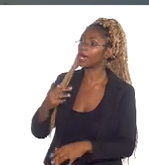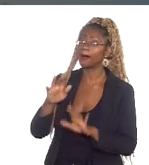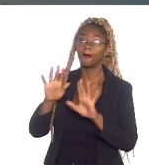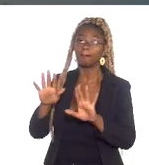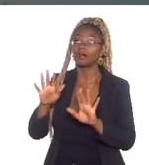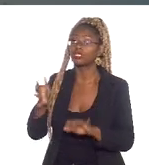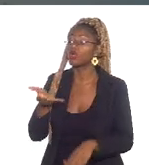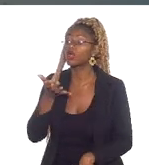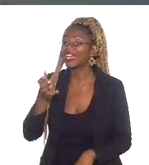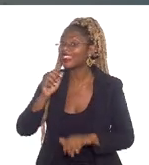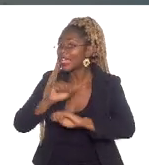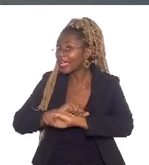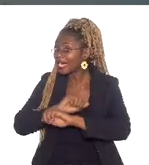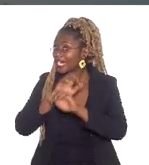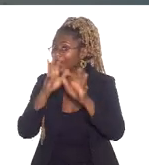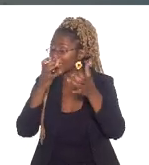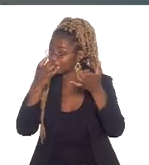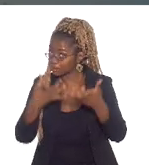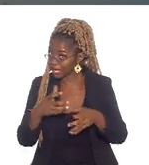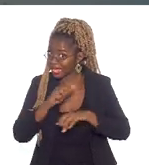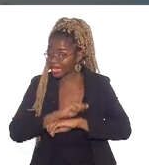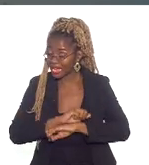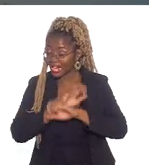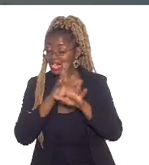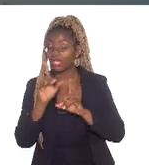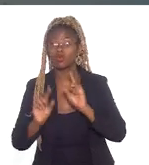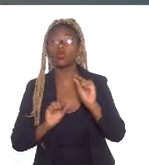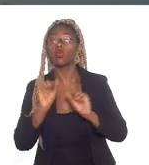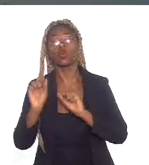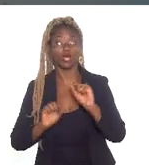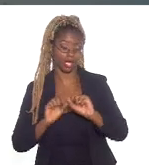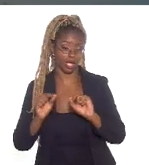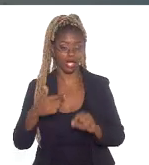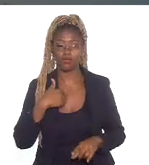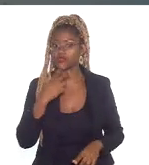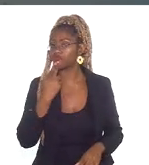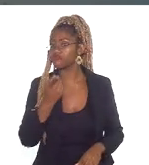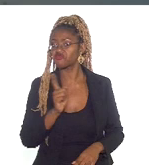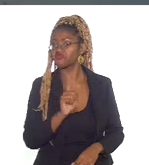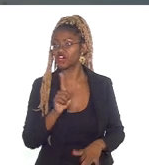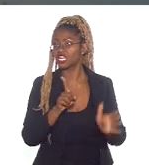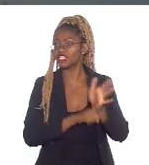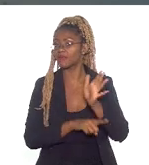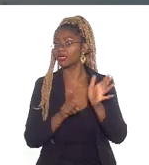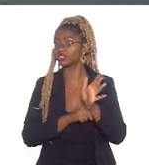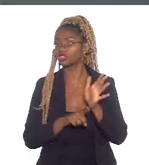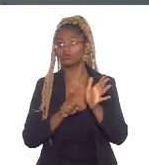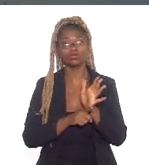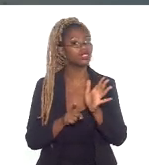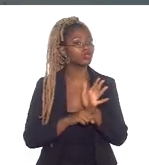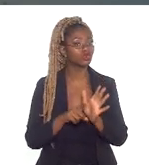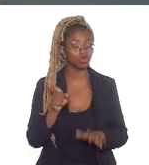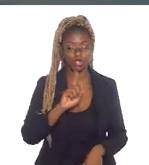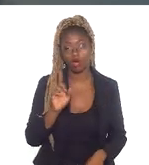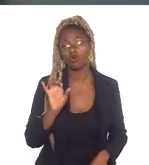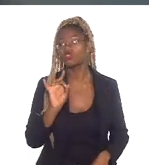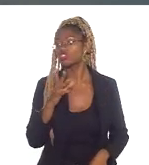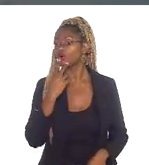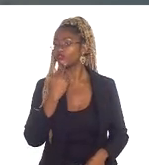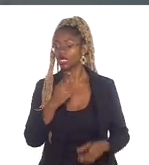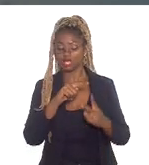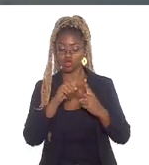querendo esclarecer que eu não citei a questão do abatimento. Eu citei duas questões, para